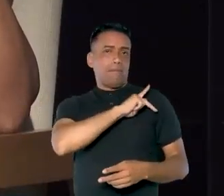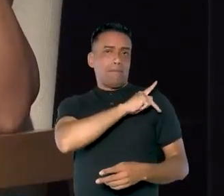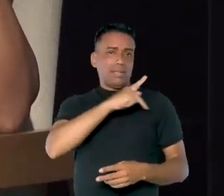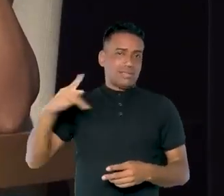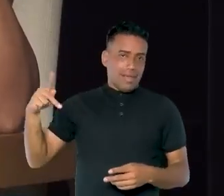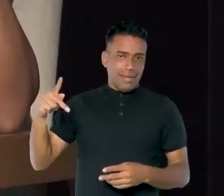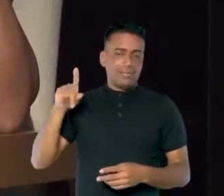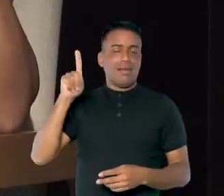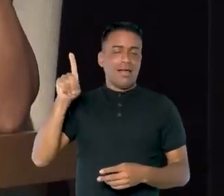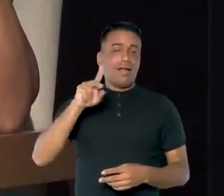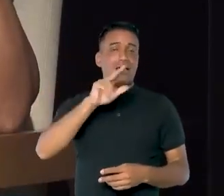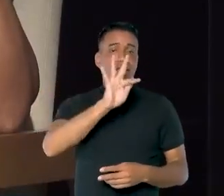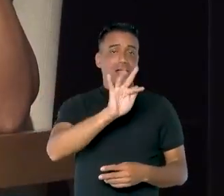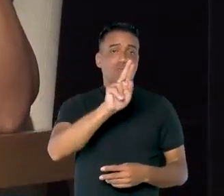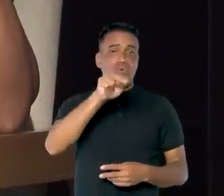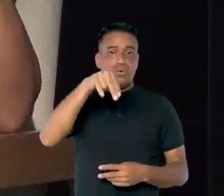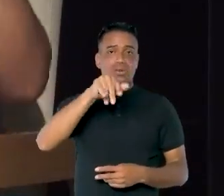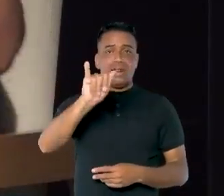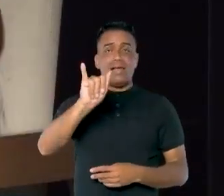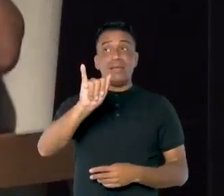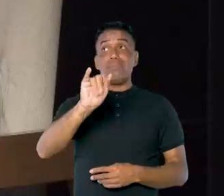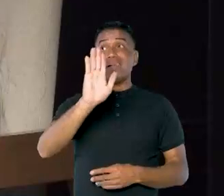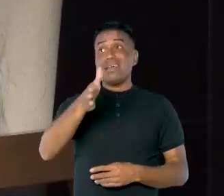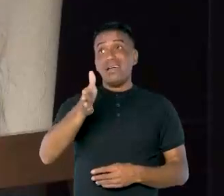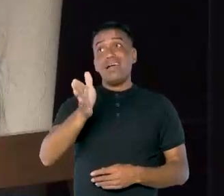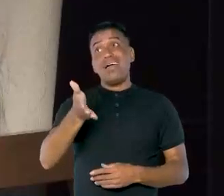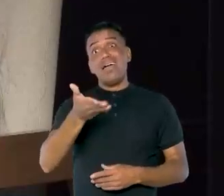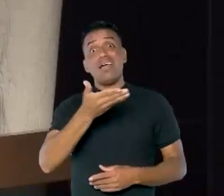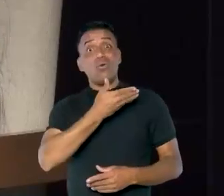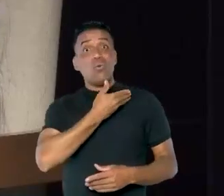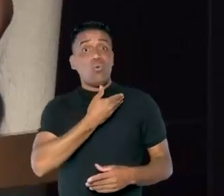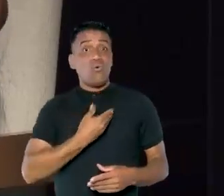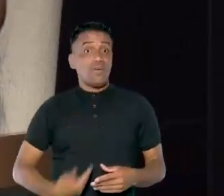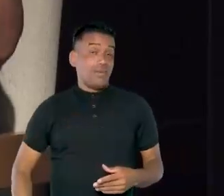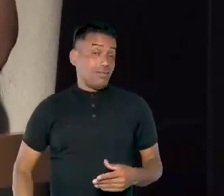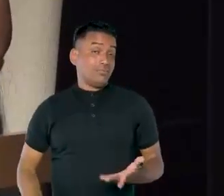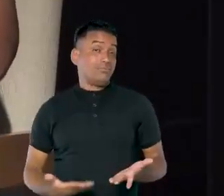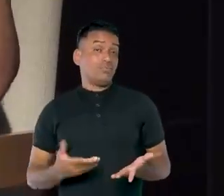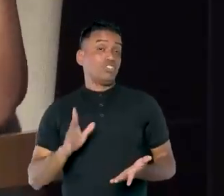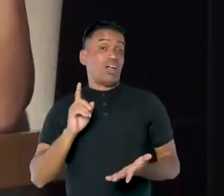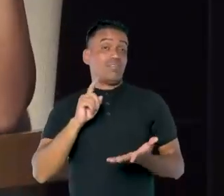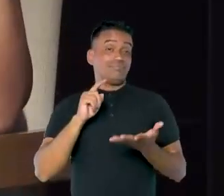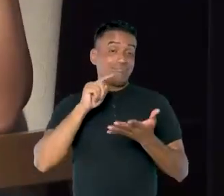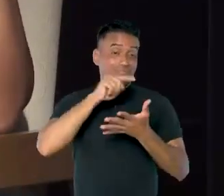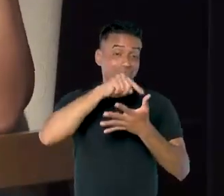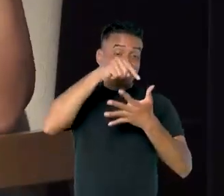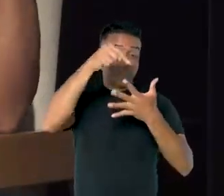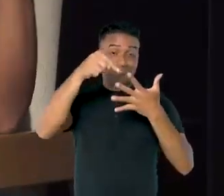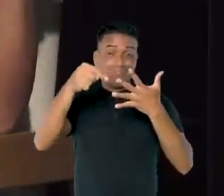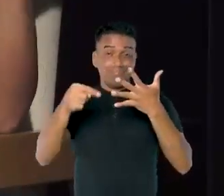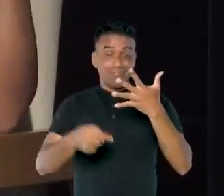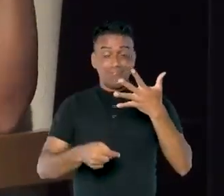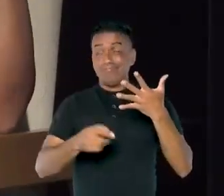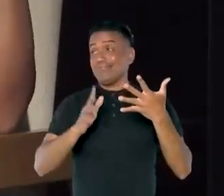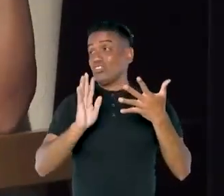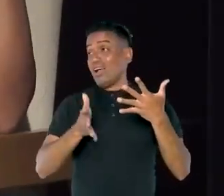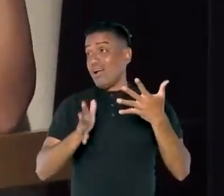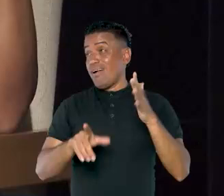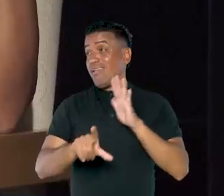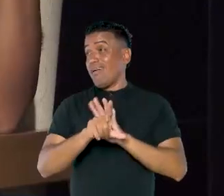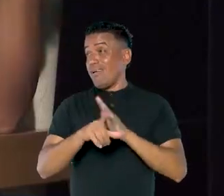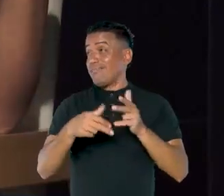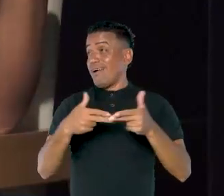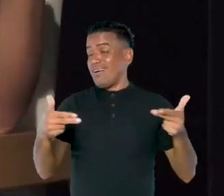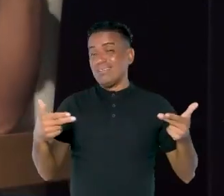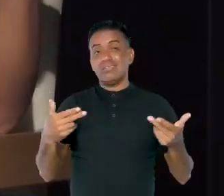gente falou, é governo, ele tem lá já o arcabouço dele empedrado. O que nós vamos fazer?